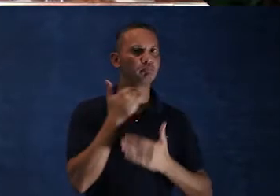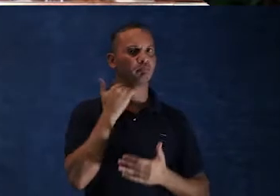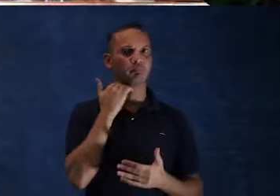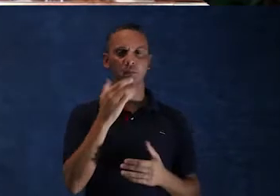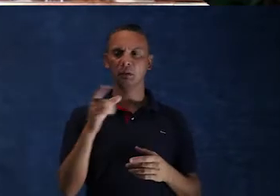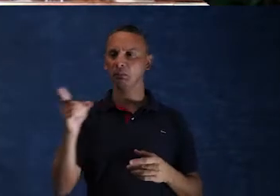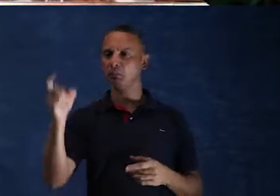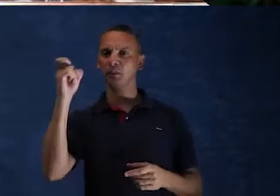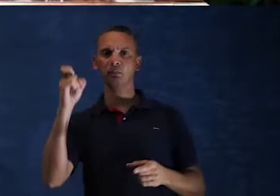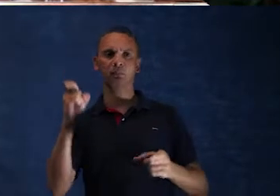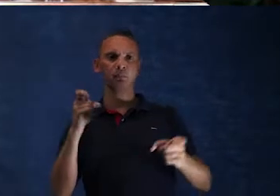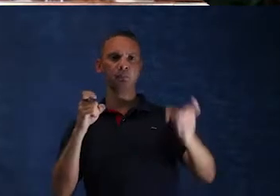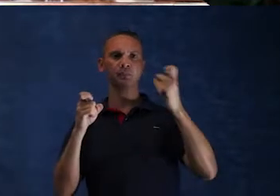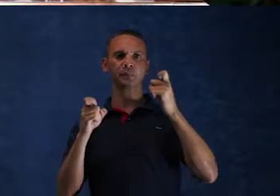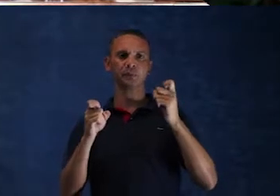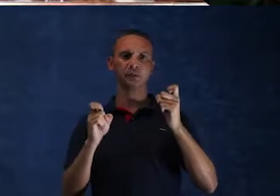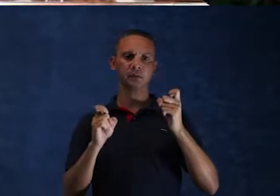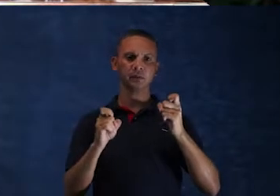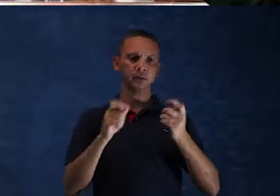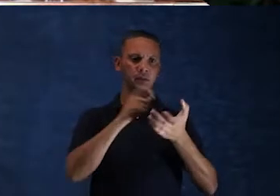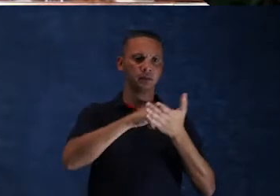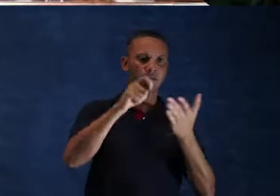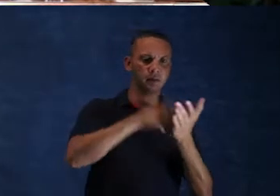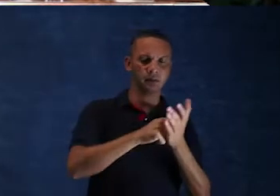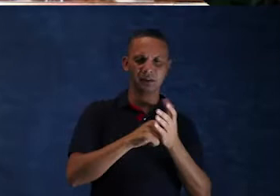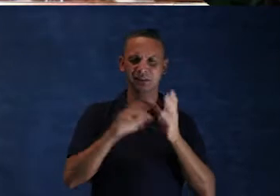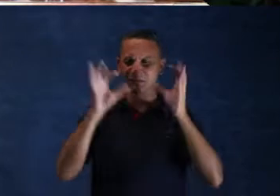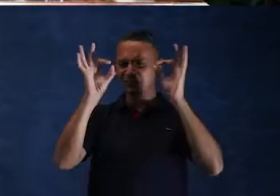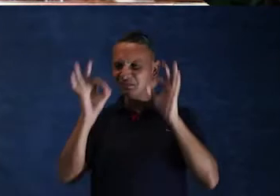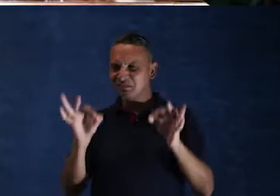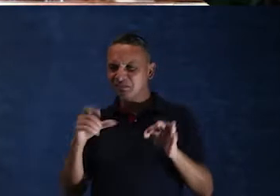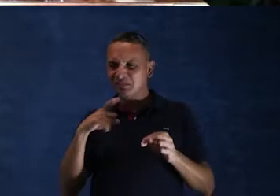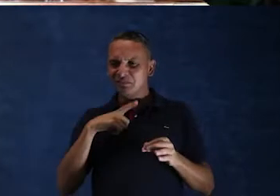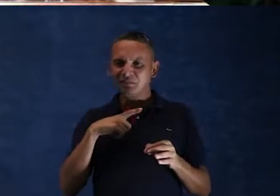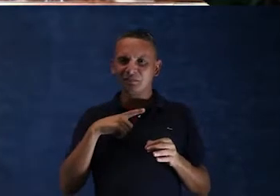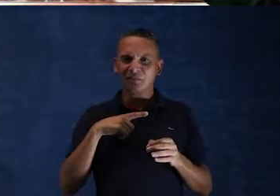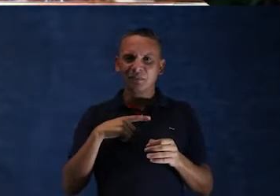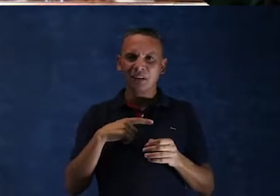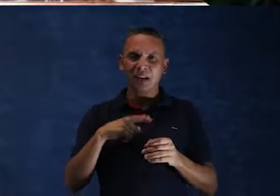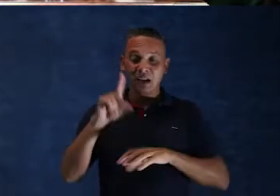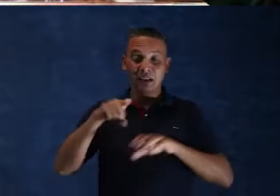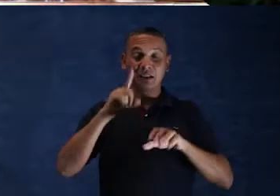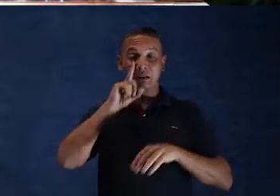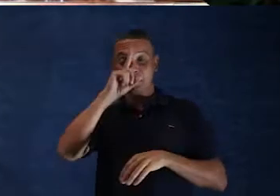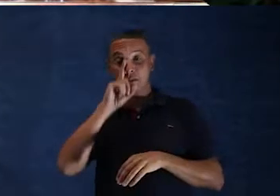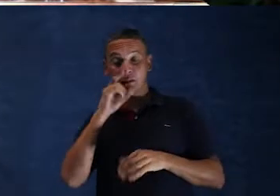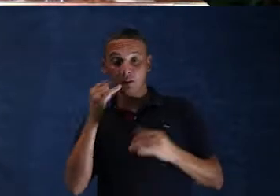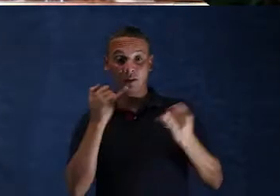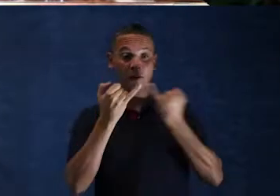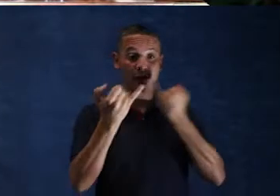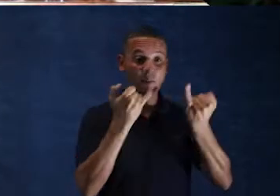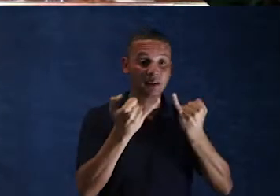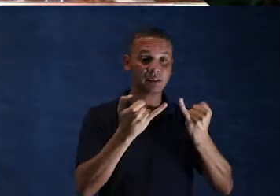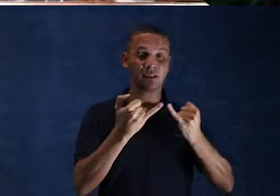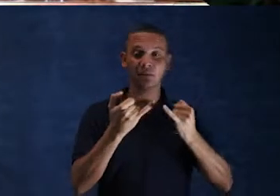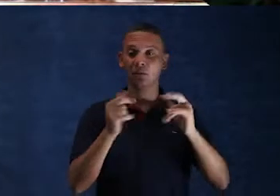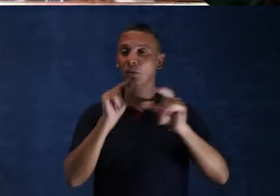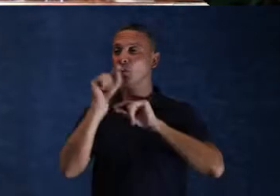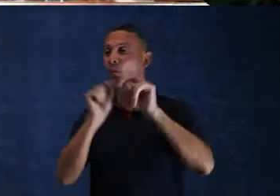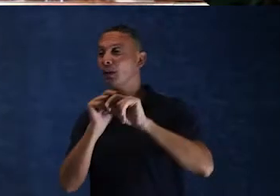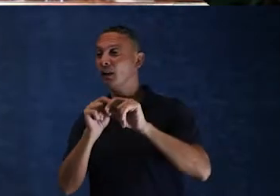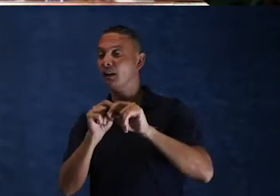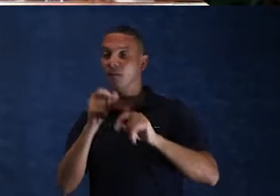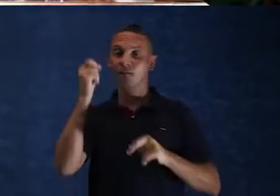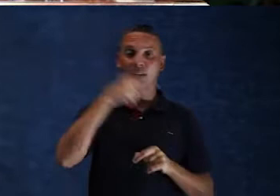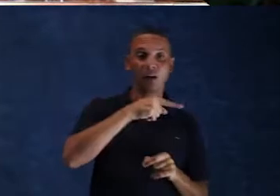e no crime, as conexões se estabelecem precariamente, às vezes com o risco de que toda informação ou pista possa estar